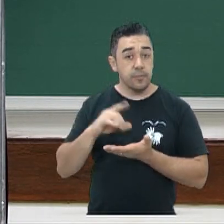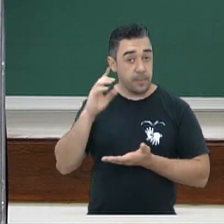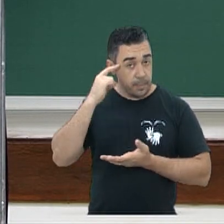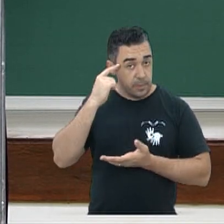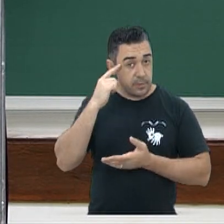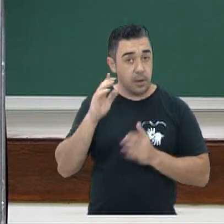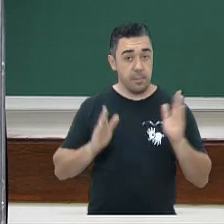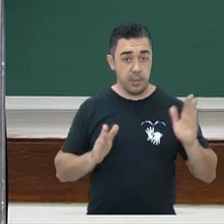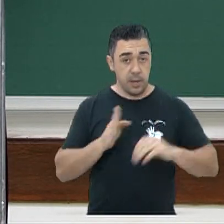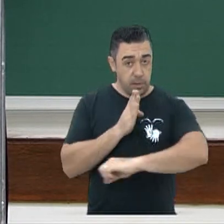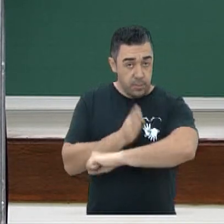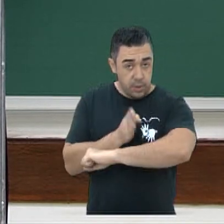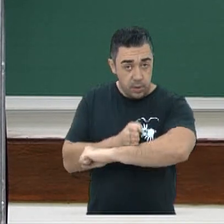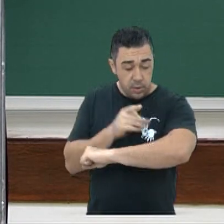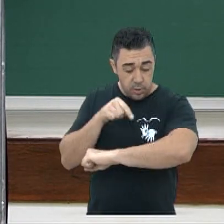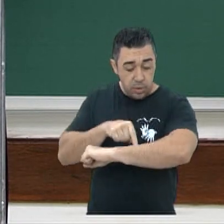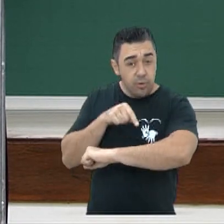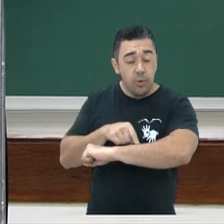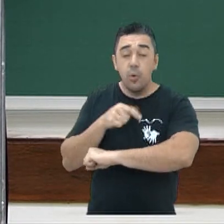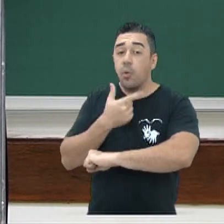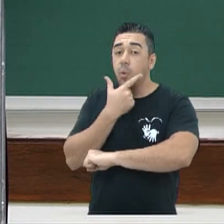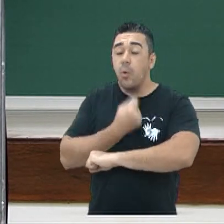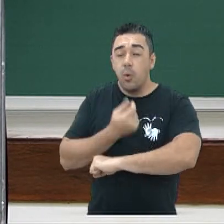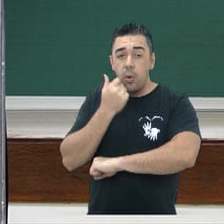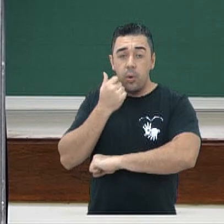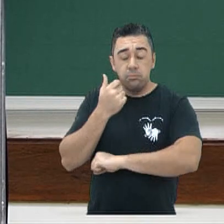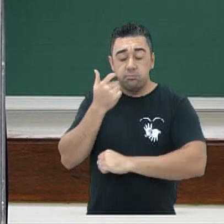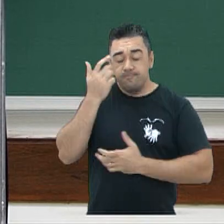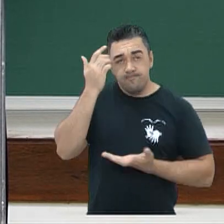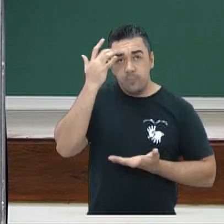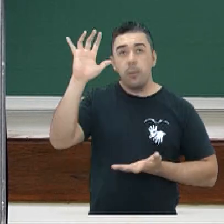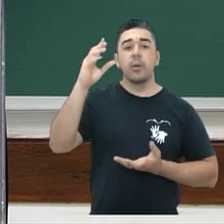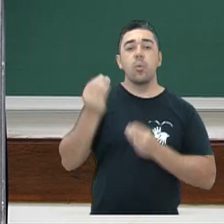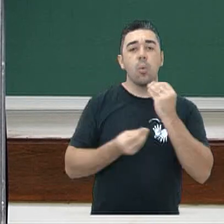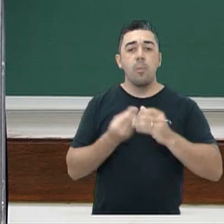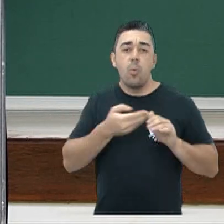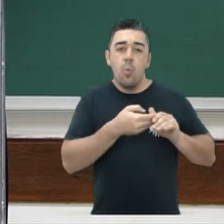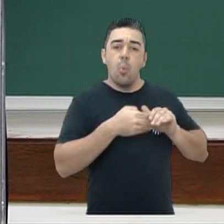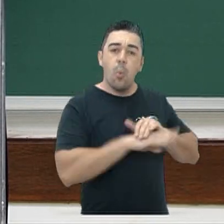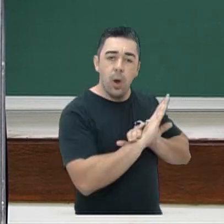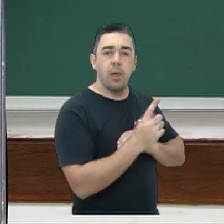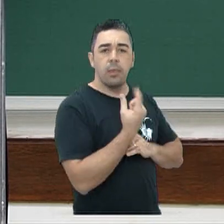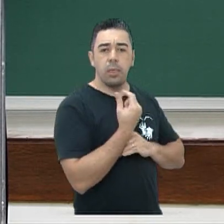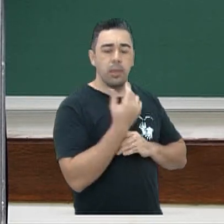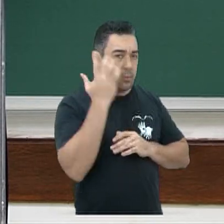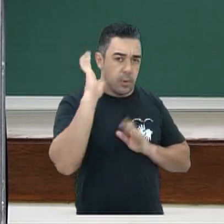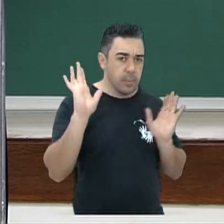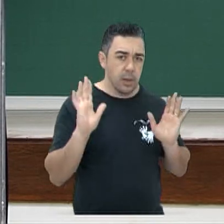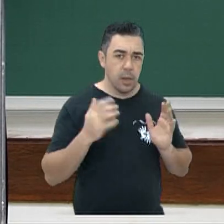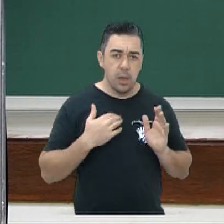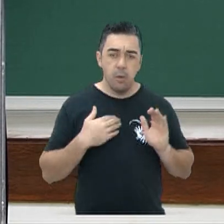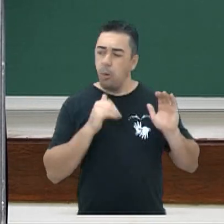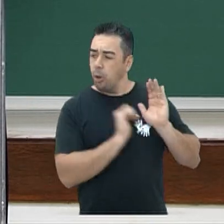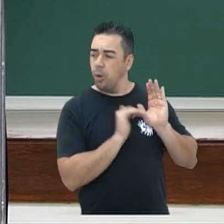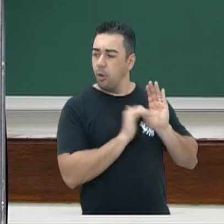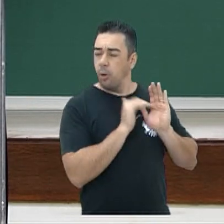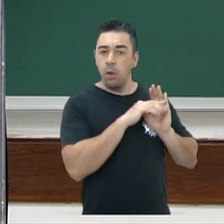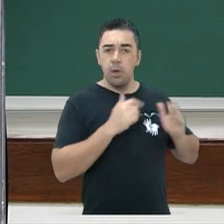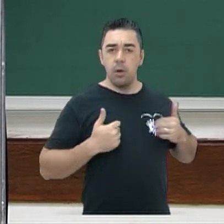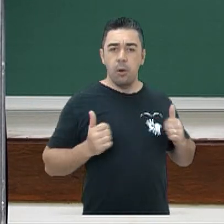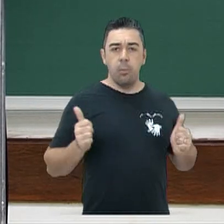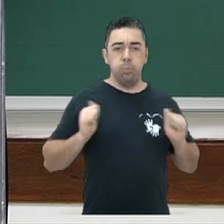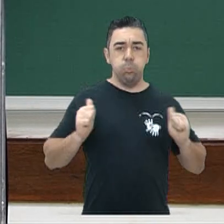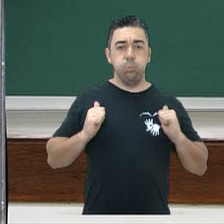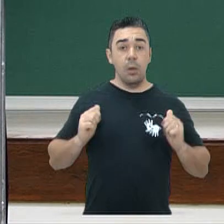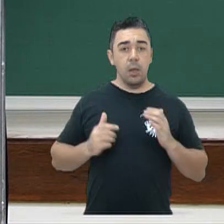período medieval, o homem medieval ele não tinha essa ideia de acúmulo de bens. Né? Ele não falava assim, eu vou acumular para enriquecer e